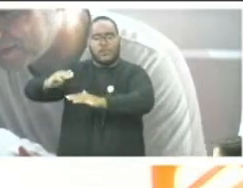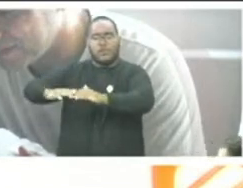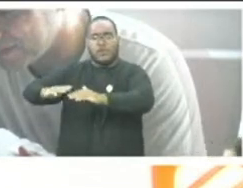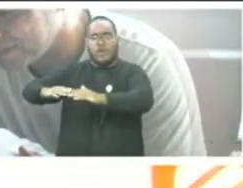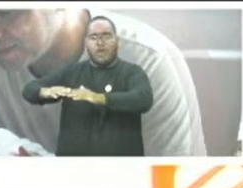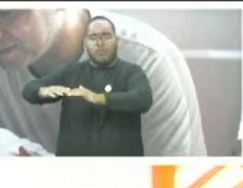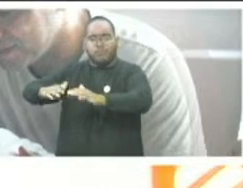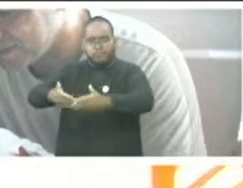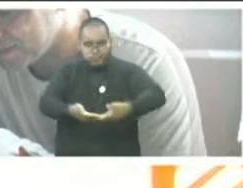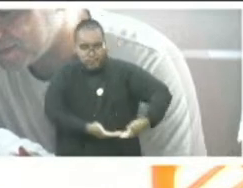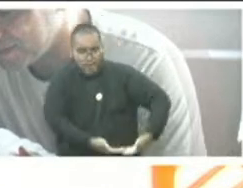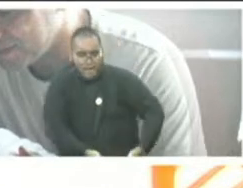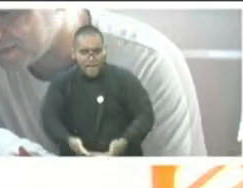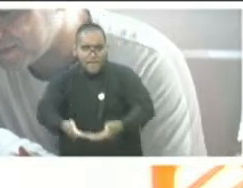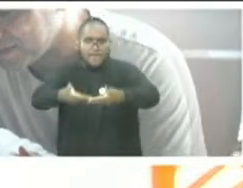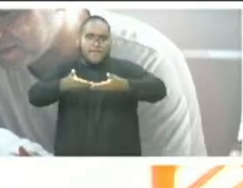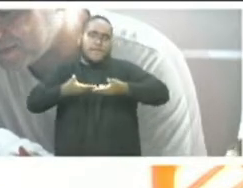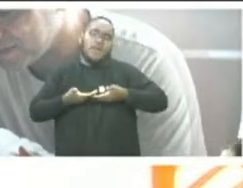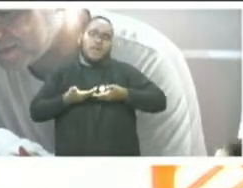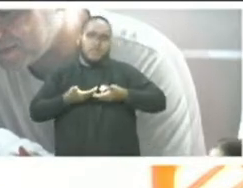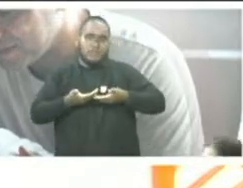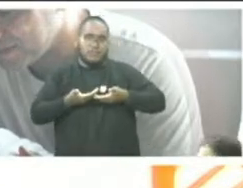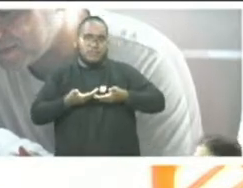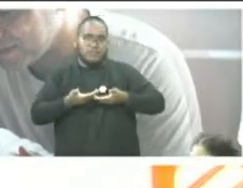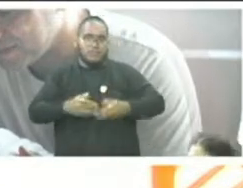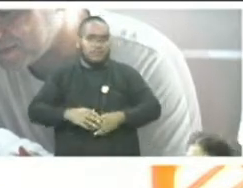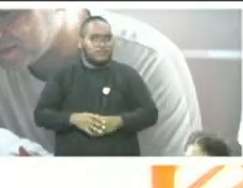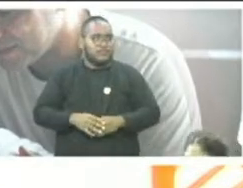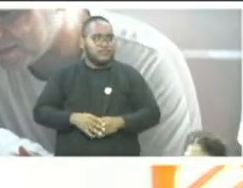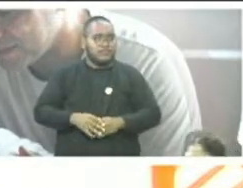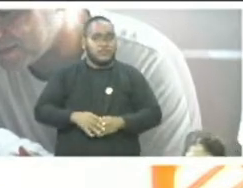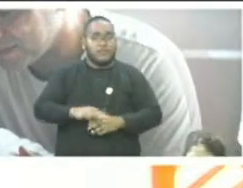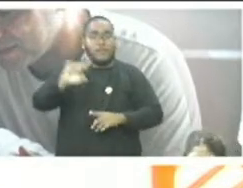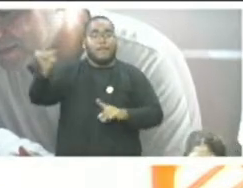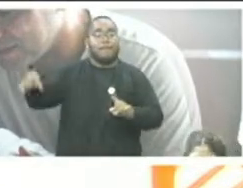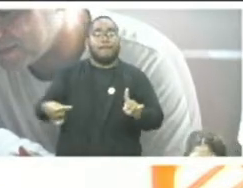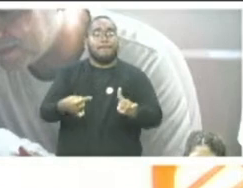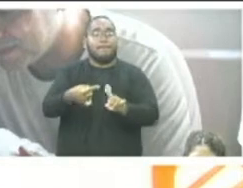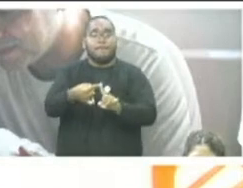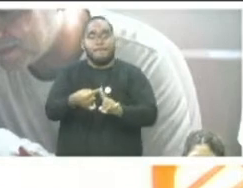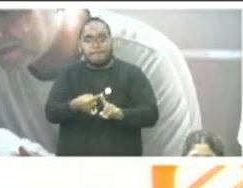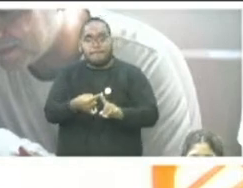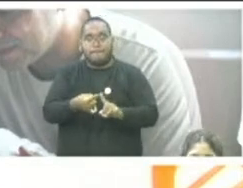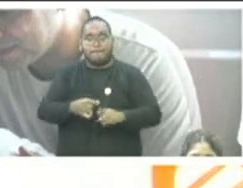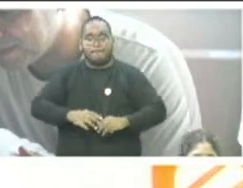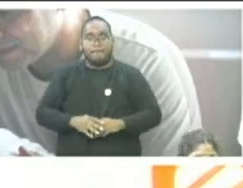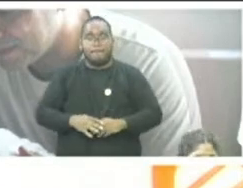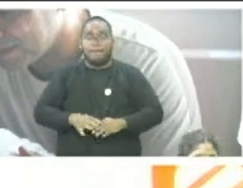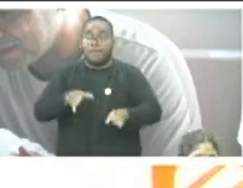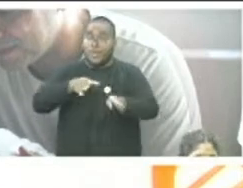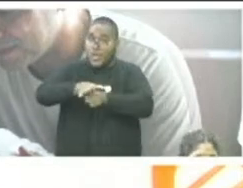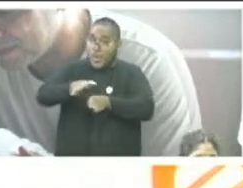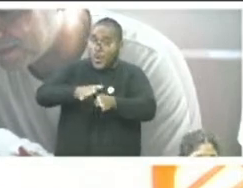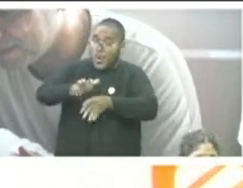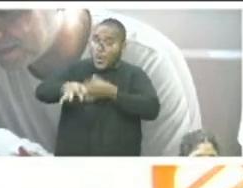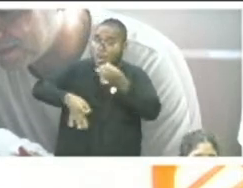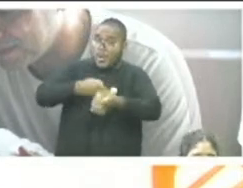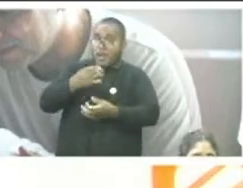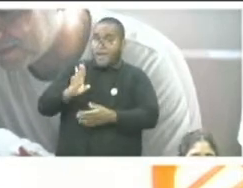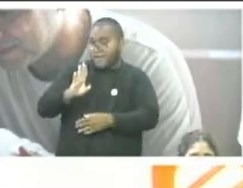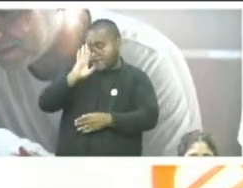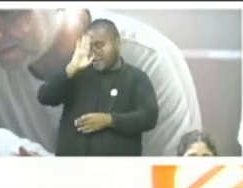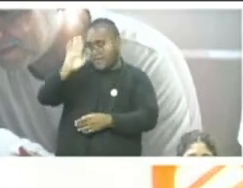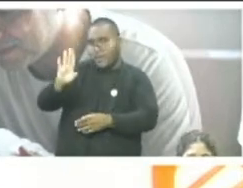ou por cima do campo. A gente tem algumas recomendações, inclusive,